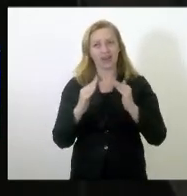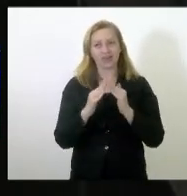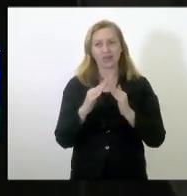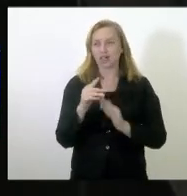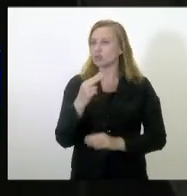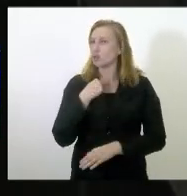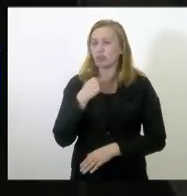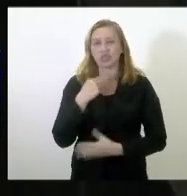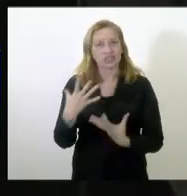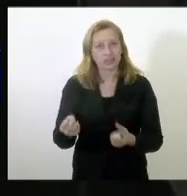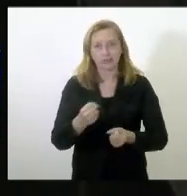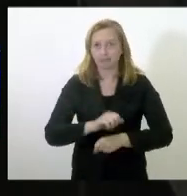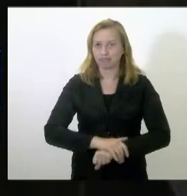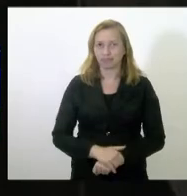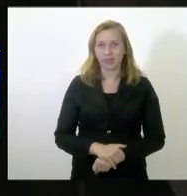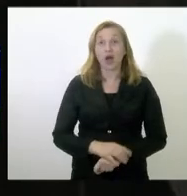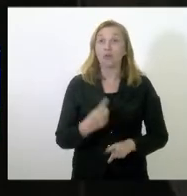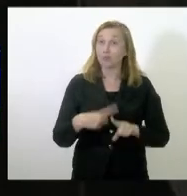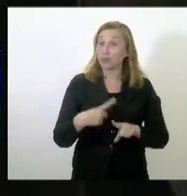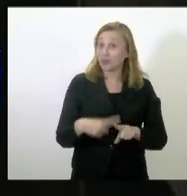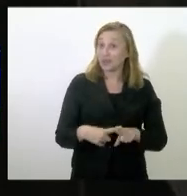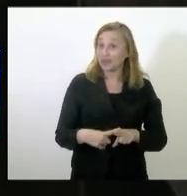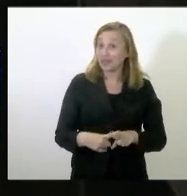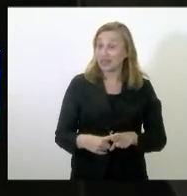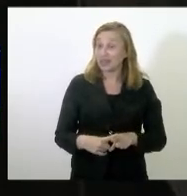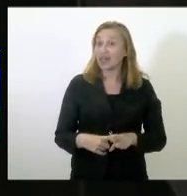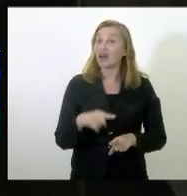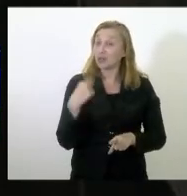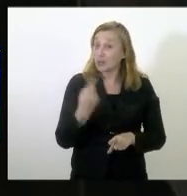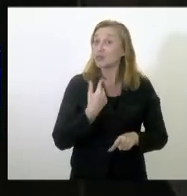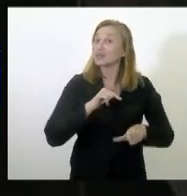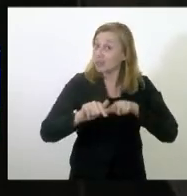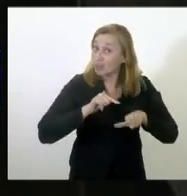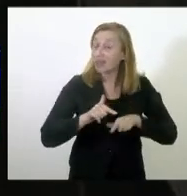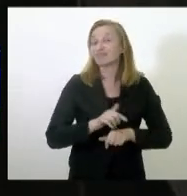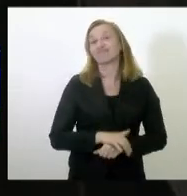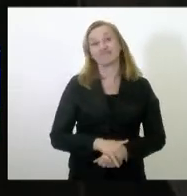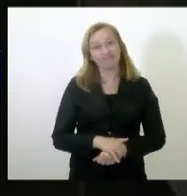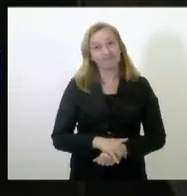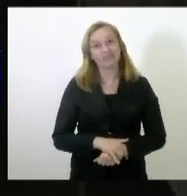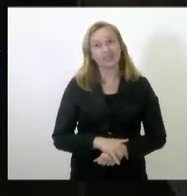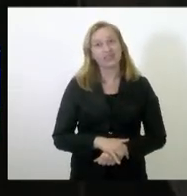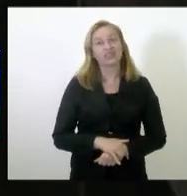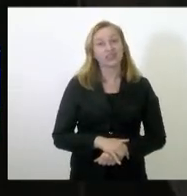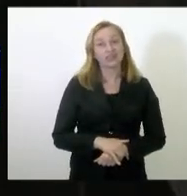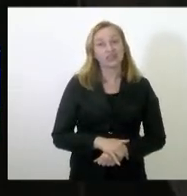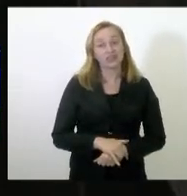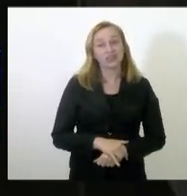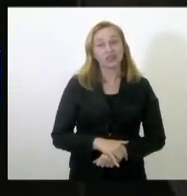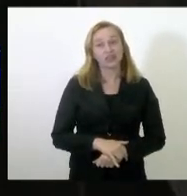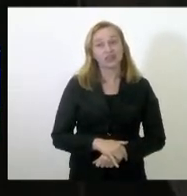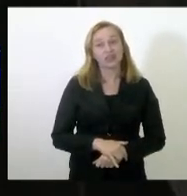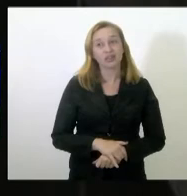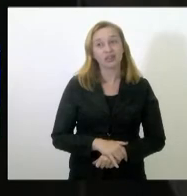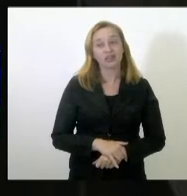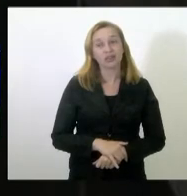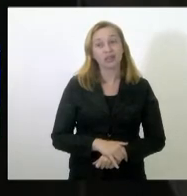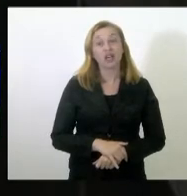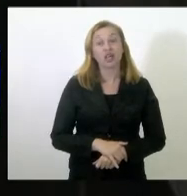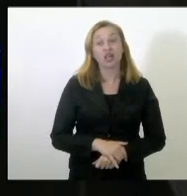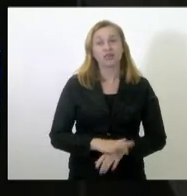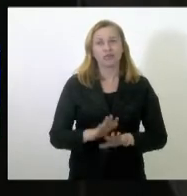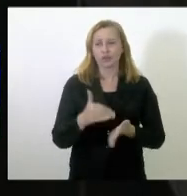pode aceitar. Porque essa é uma das nossas funções, é uma das nossas armas utilizadas. E aí